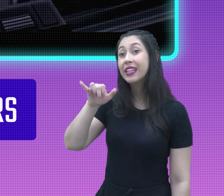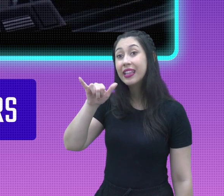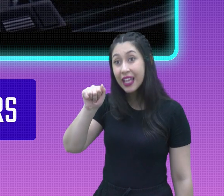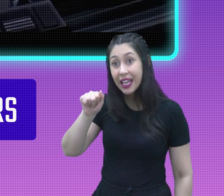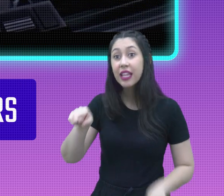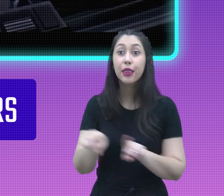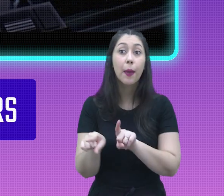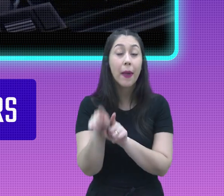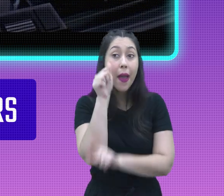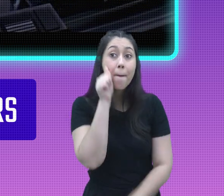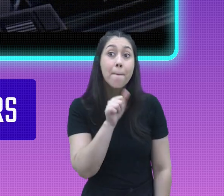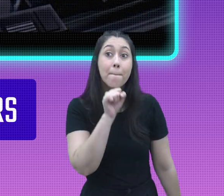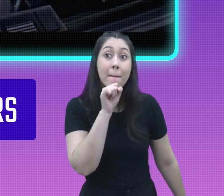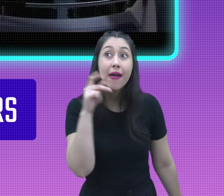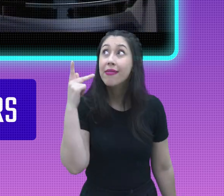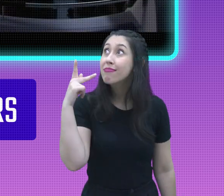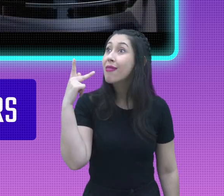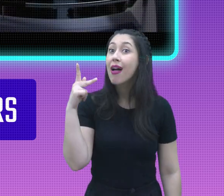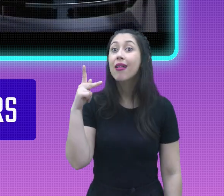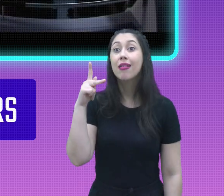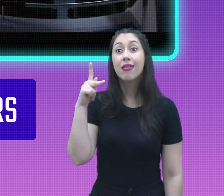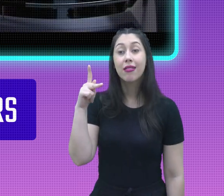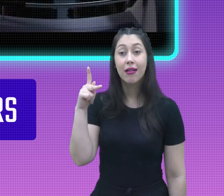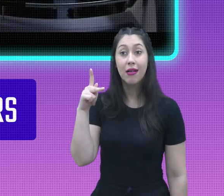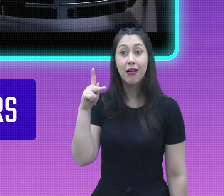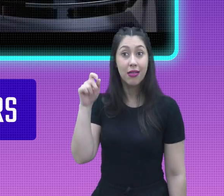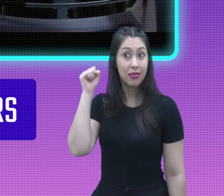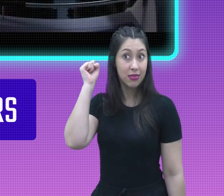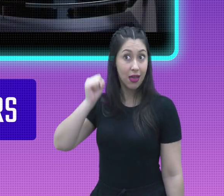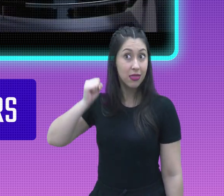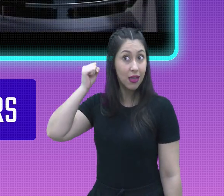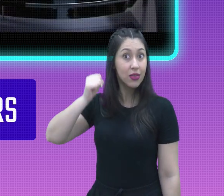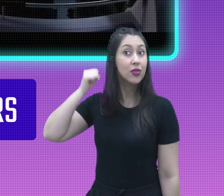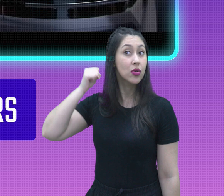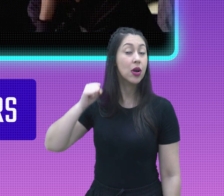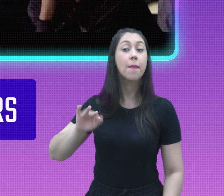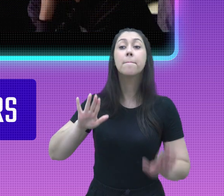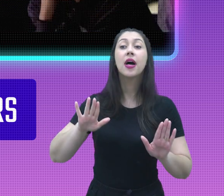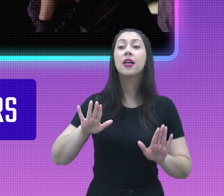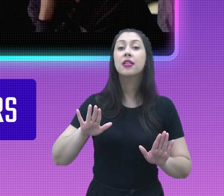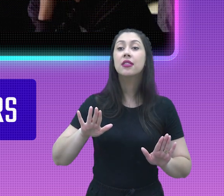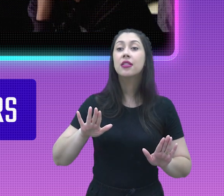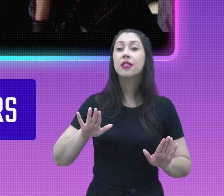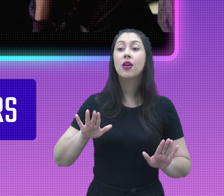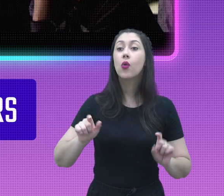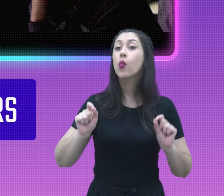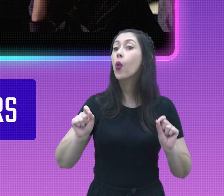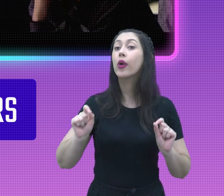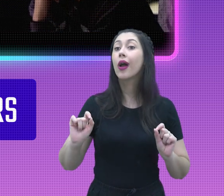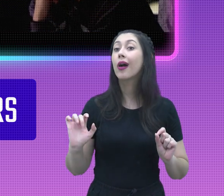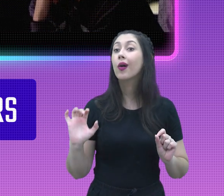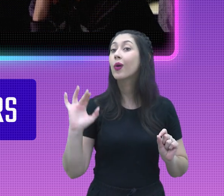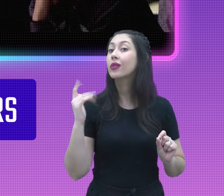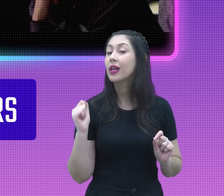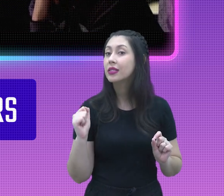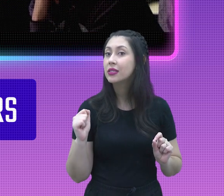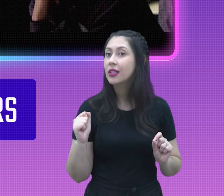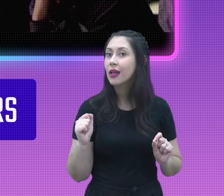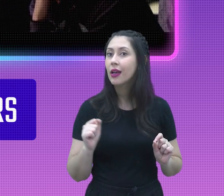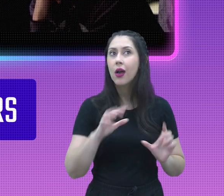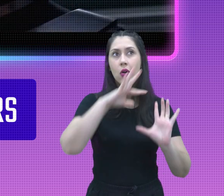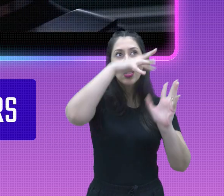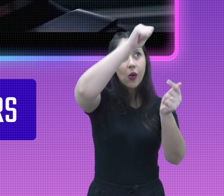mãe dela, a Padmé, também era uma senadora. Olha só. E tipo assim, quem são os senadores? Cada